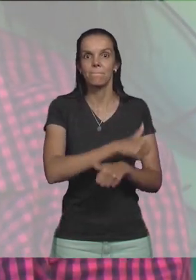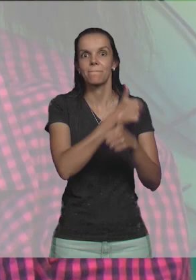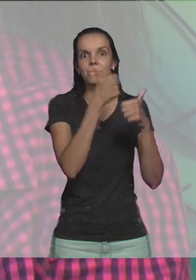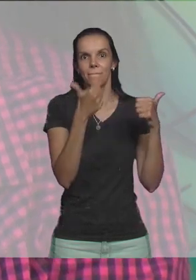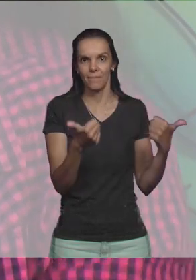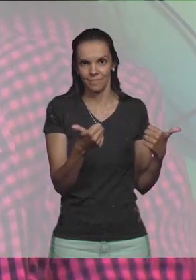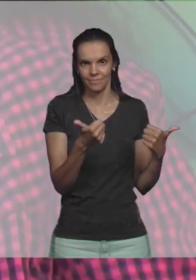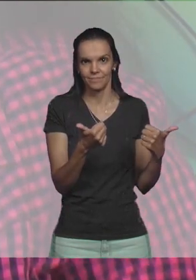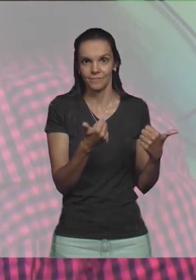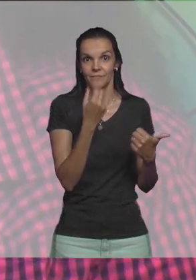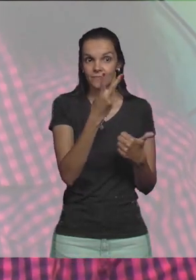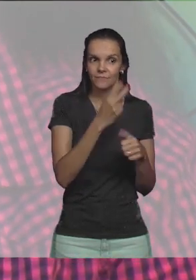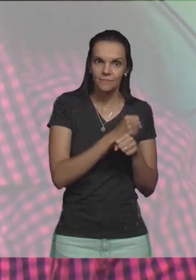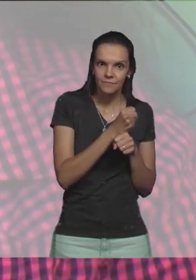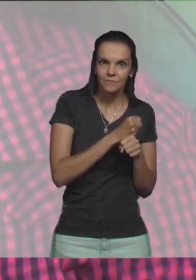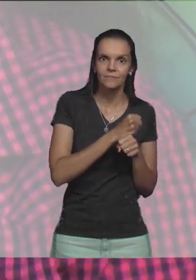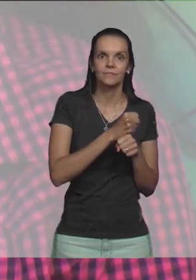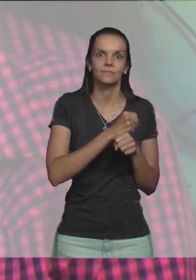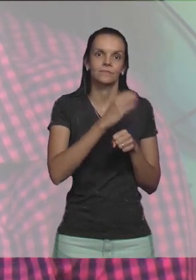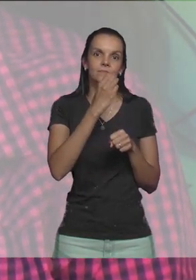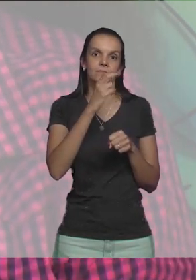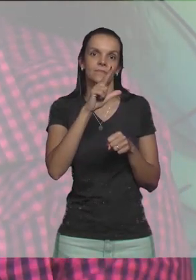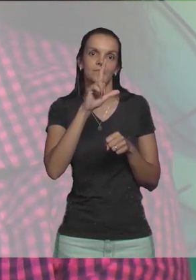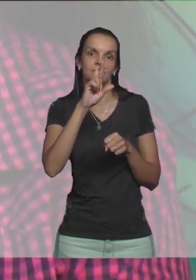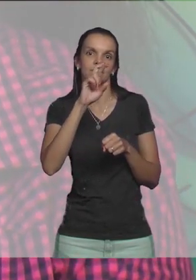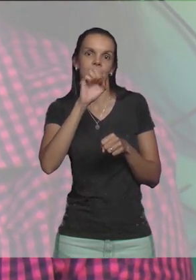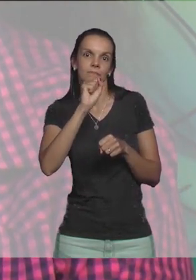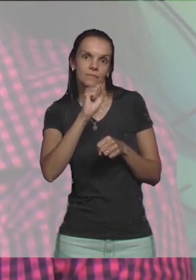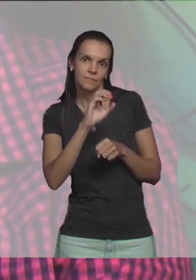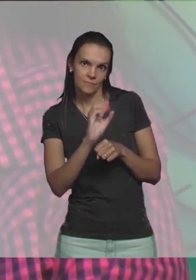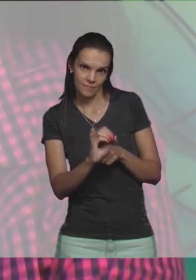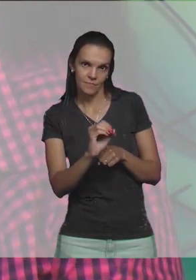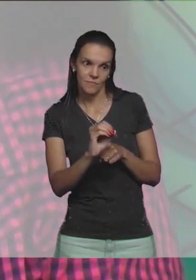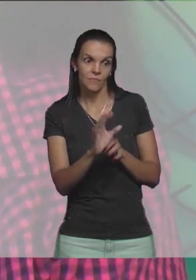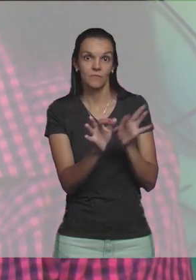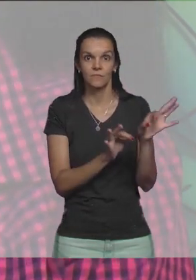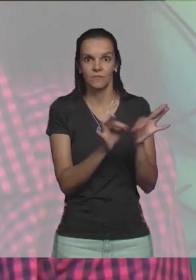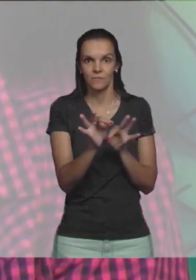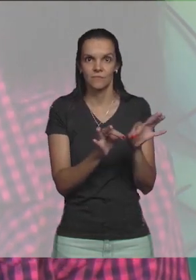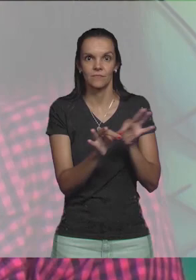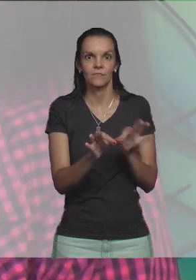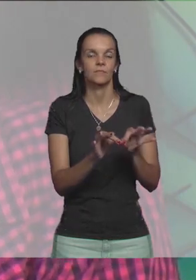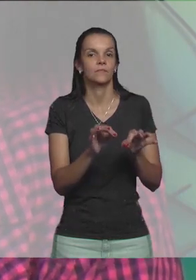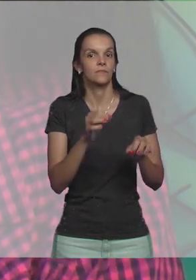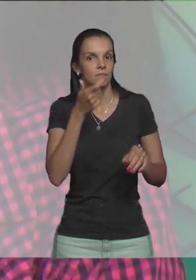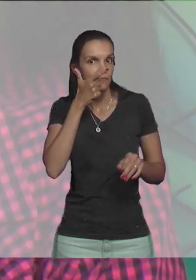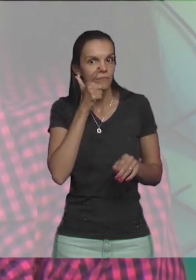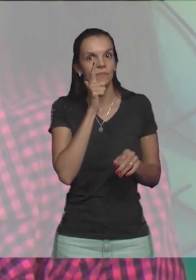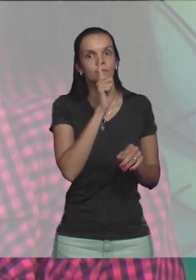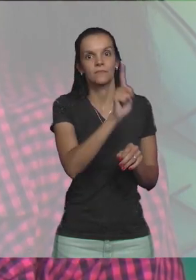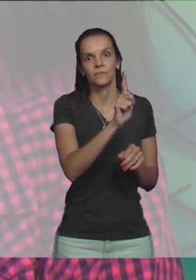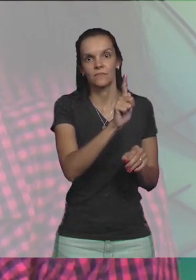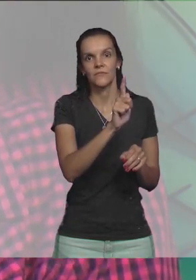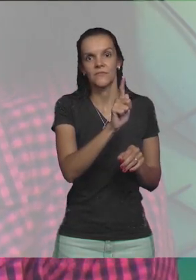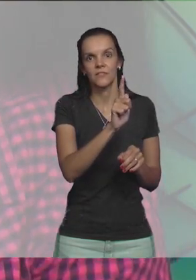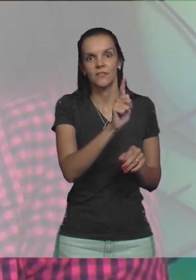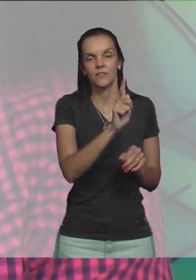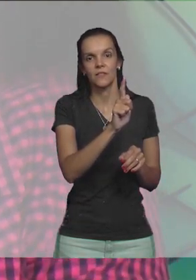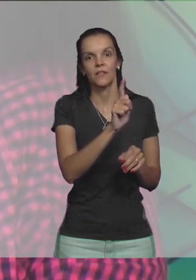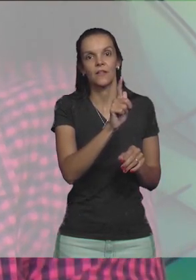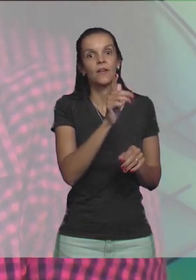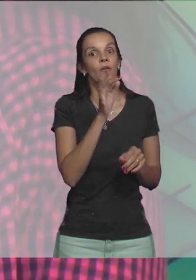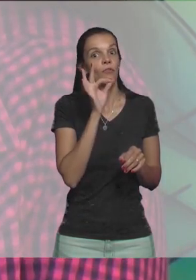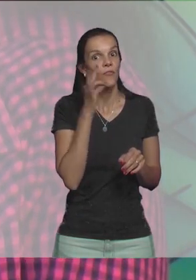frente. Você vai passar 2 anos estudando para passar em medicina na URGS, num cursinho preparatório de medicina para a URGS. E aí tu